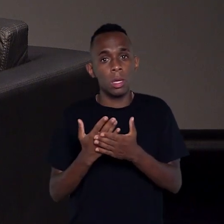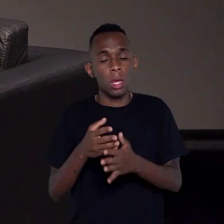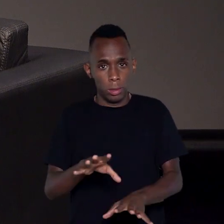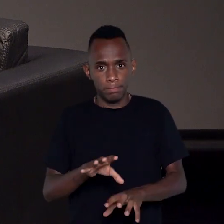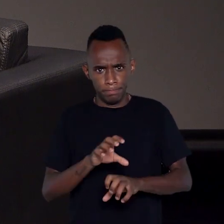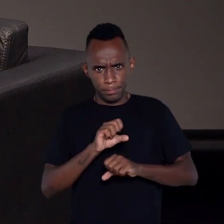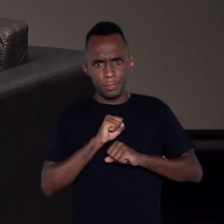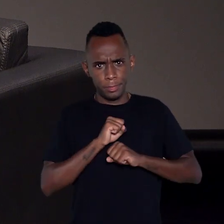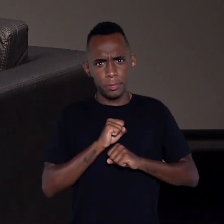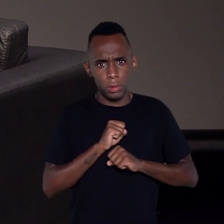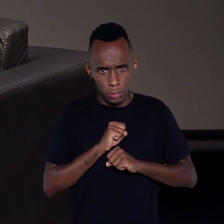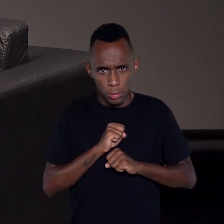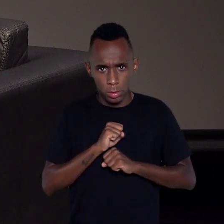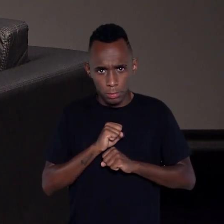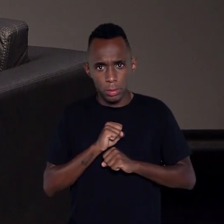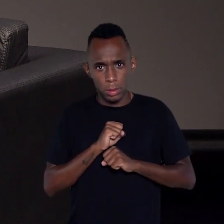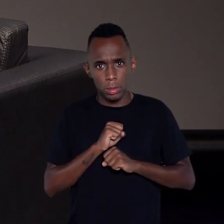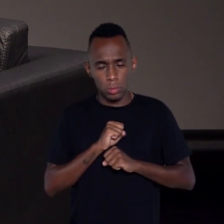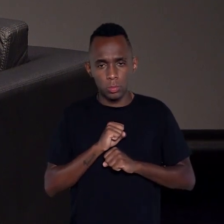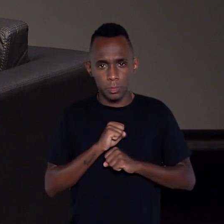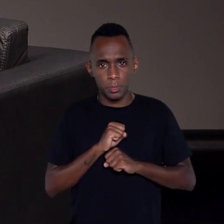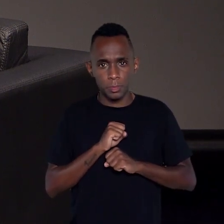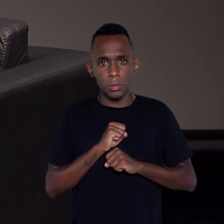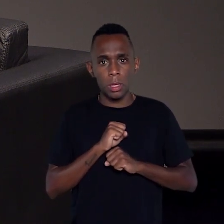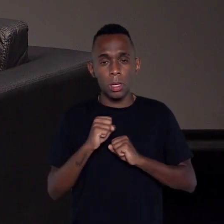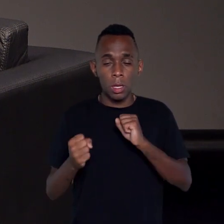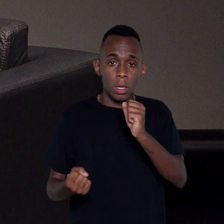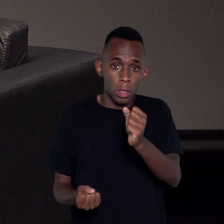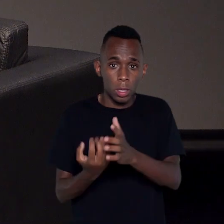até se apropria disso de uma maneira, cria